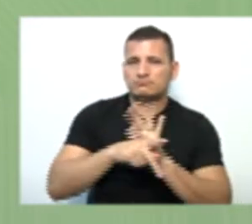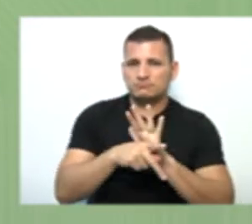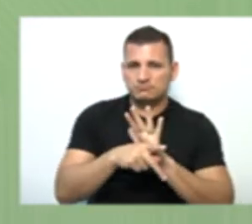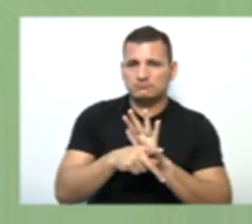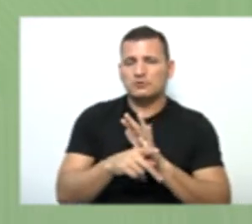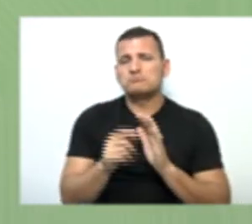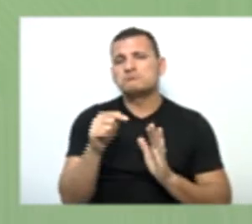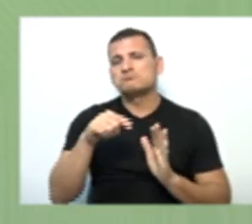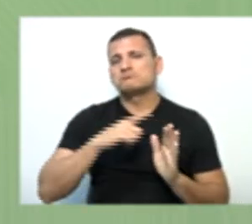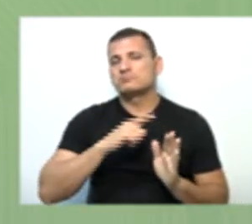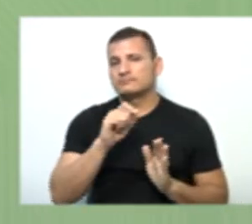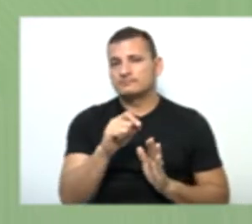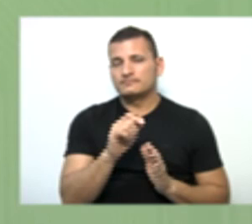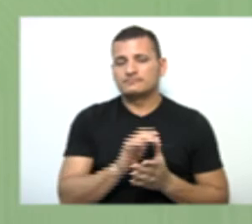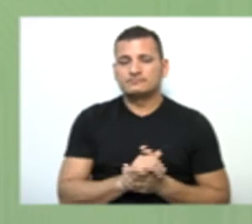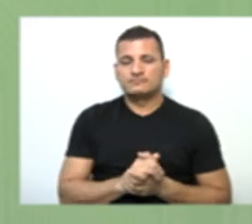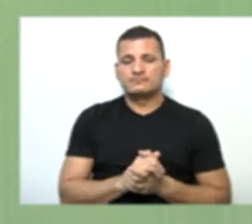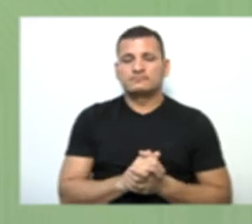Bens,